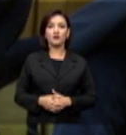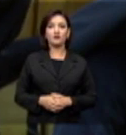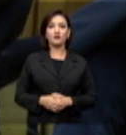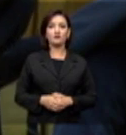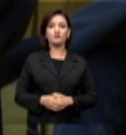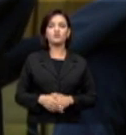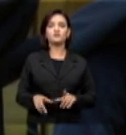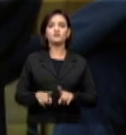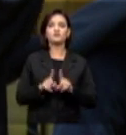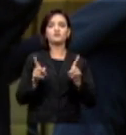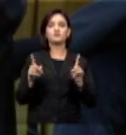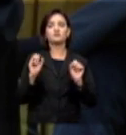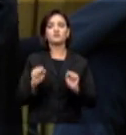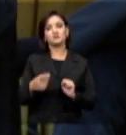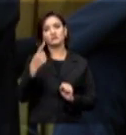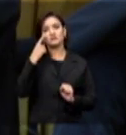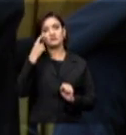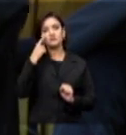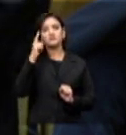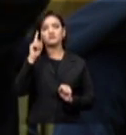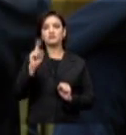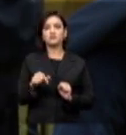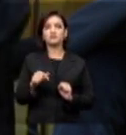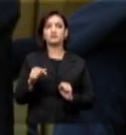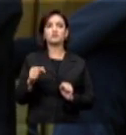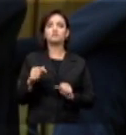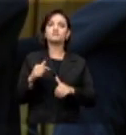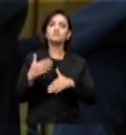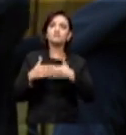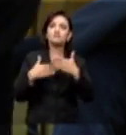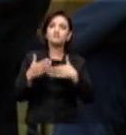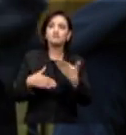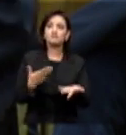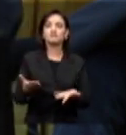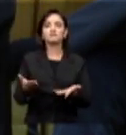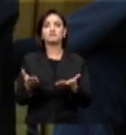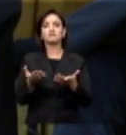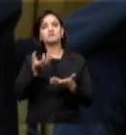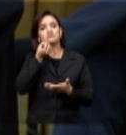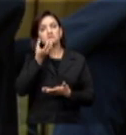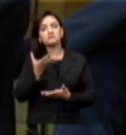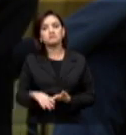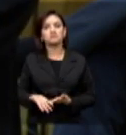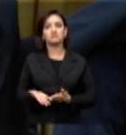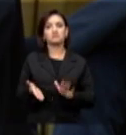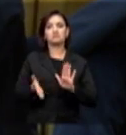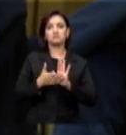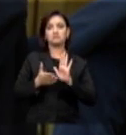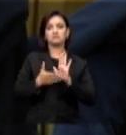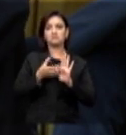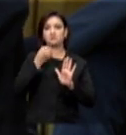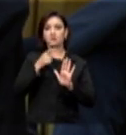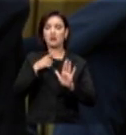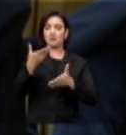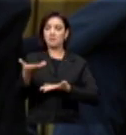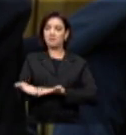é um teor extremamente construtivo, aberto, propositivo, de